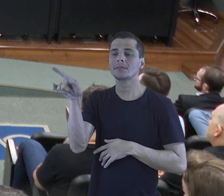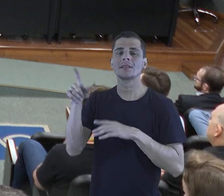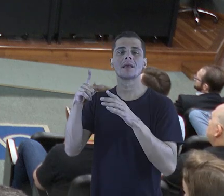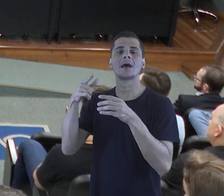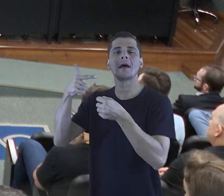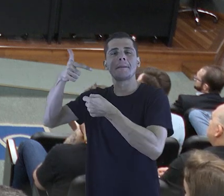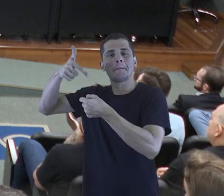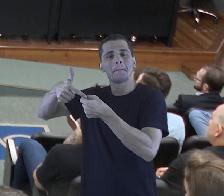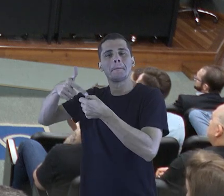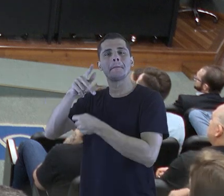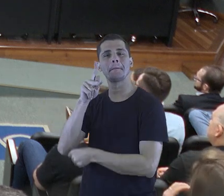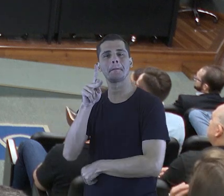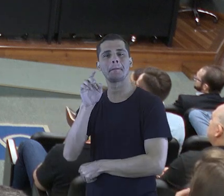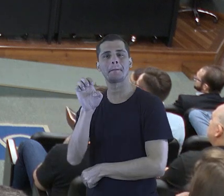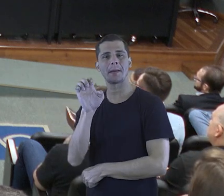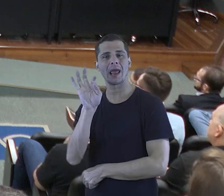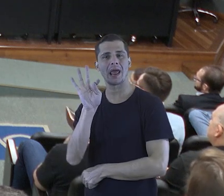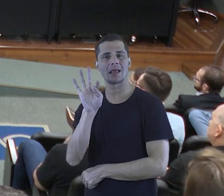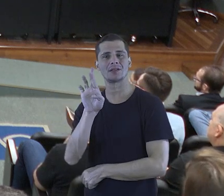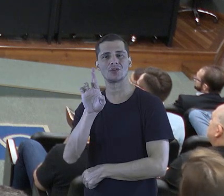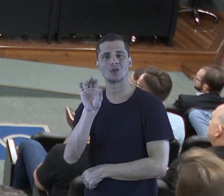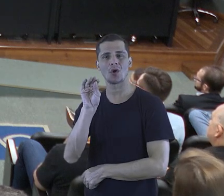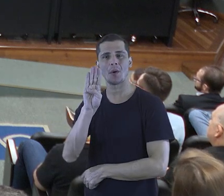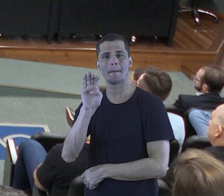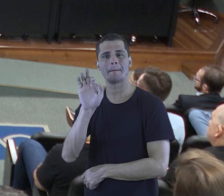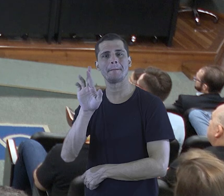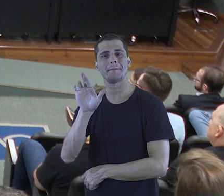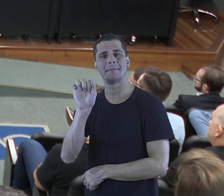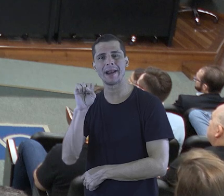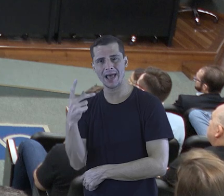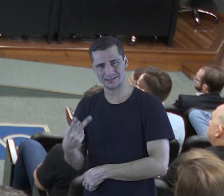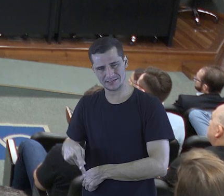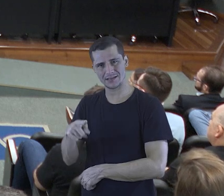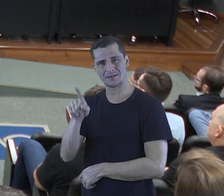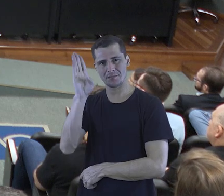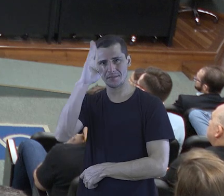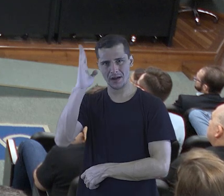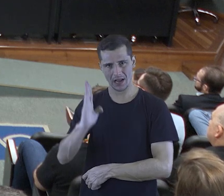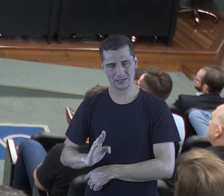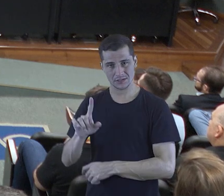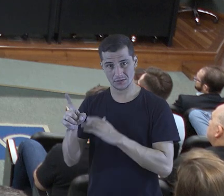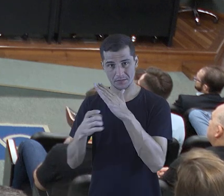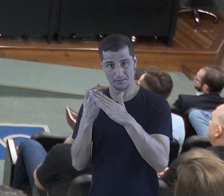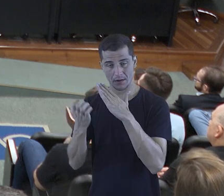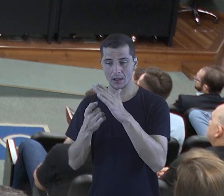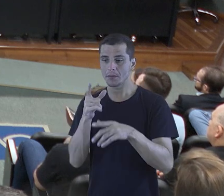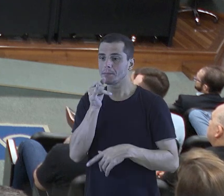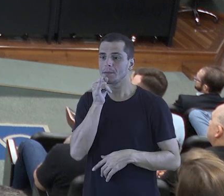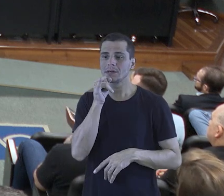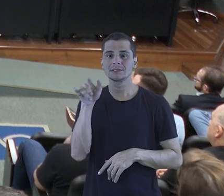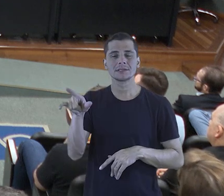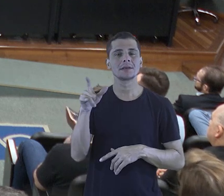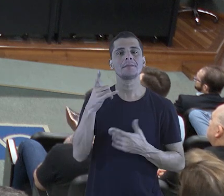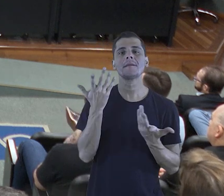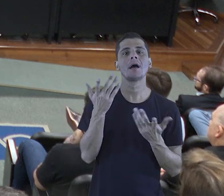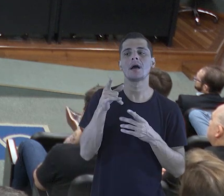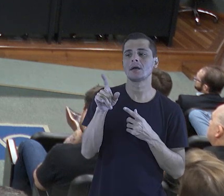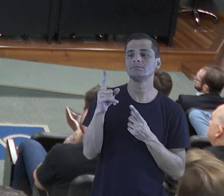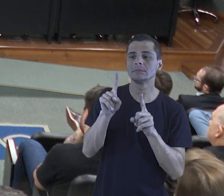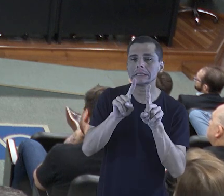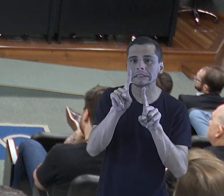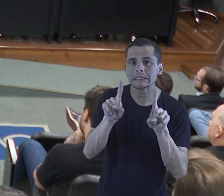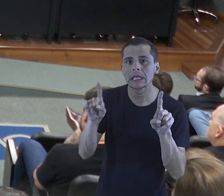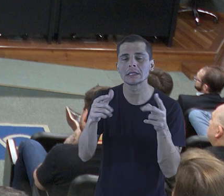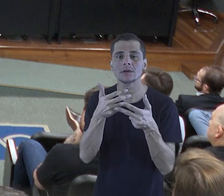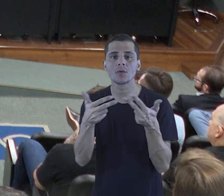tem o tal do GRI, Grau de Risco de Integridade no Compliance. A Petrobras criou isso. A Petrobras diz, eu escolho quem vai participar do meu processo de